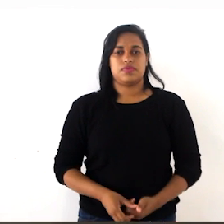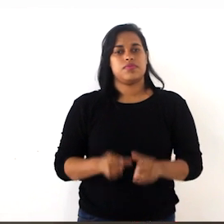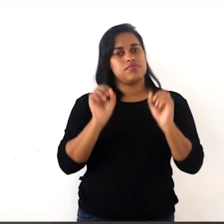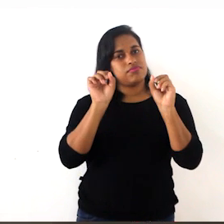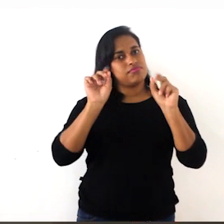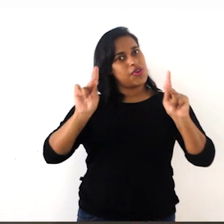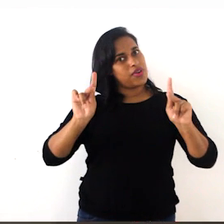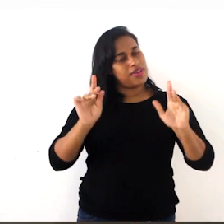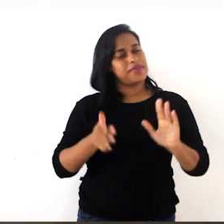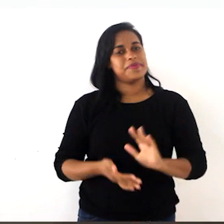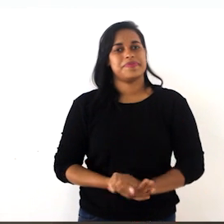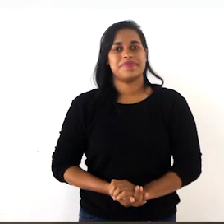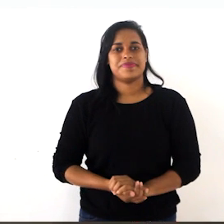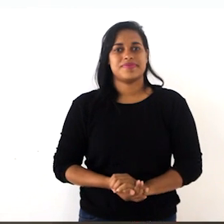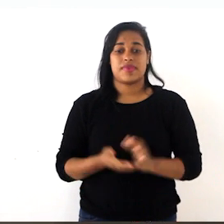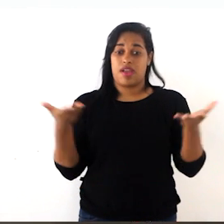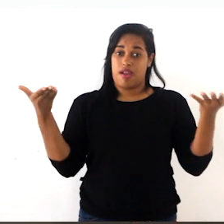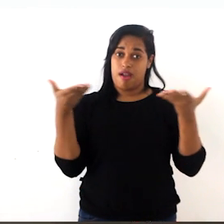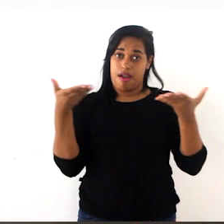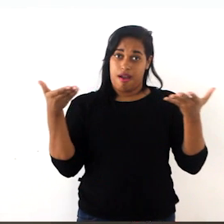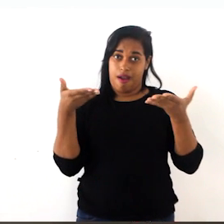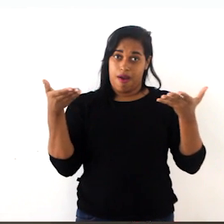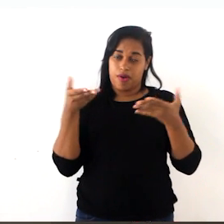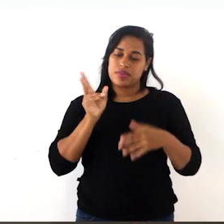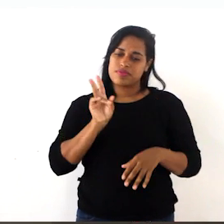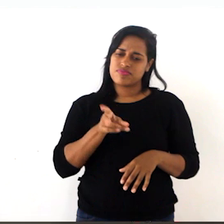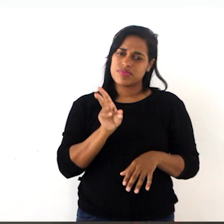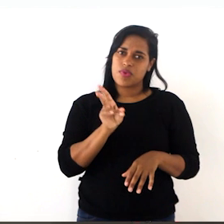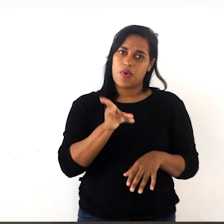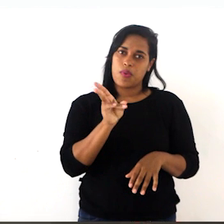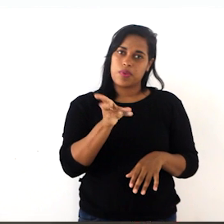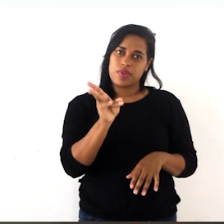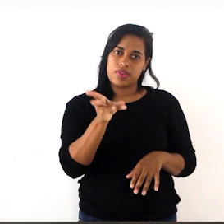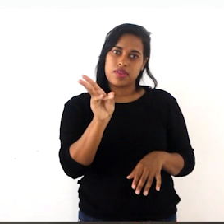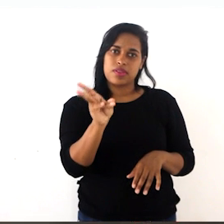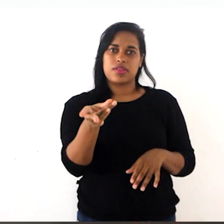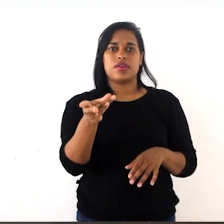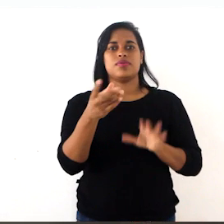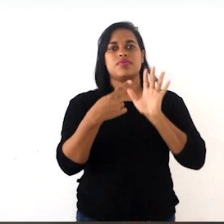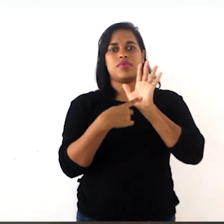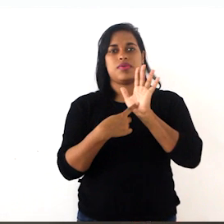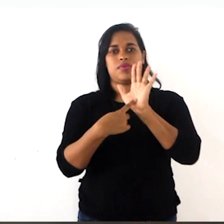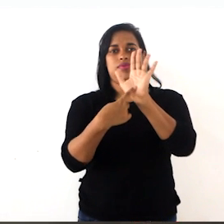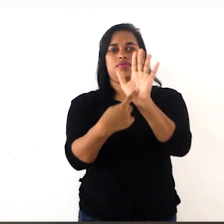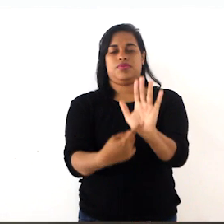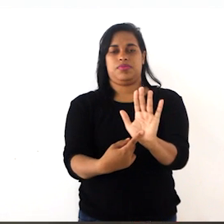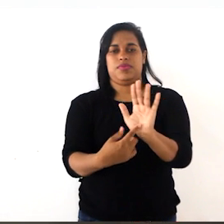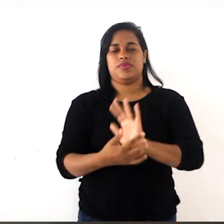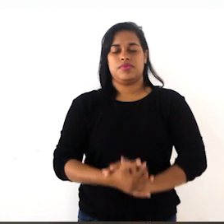Ok. Podemos agora prosseguir com as demonstrações.